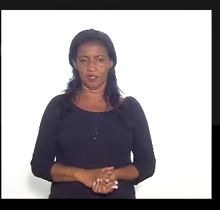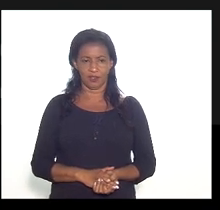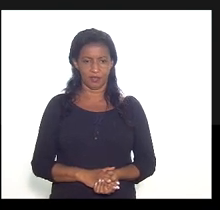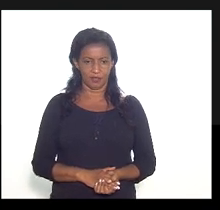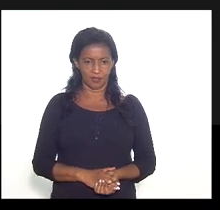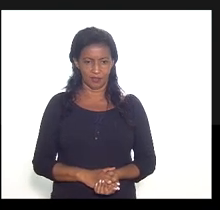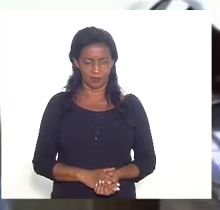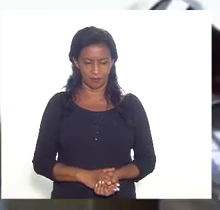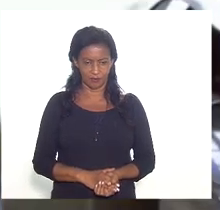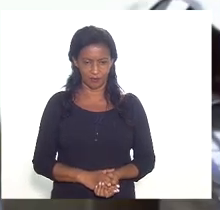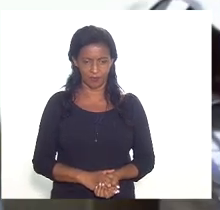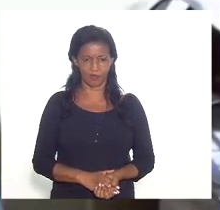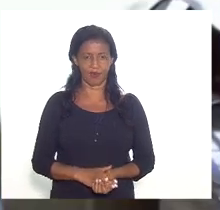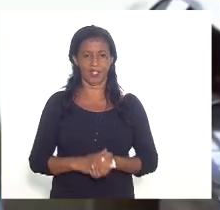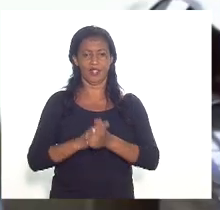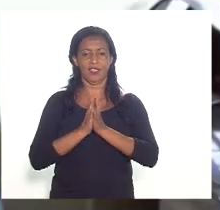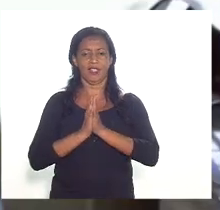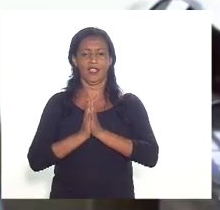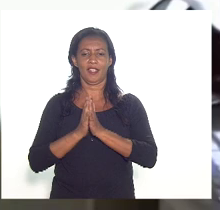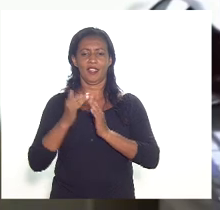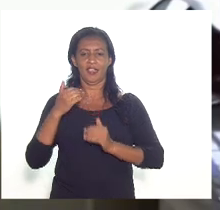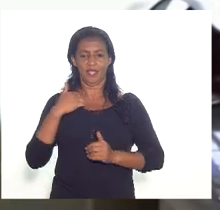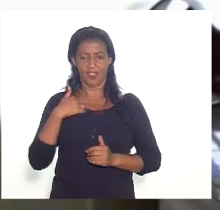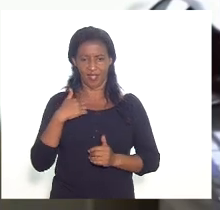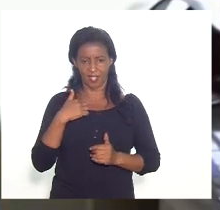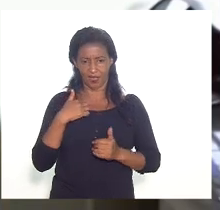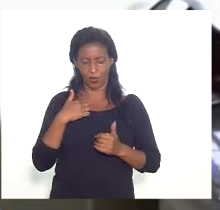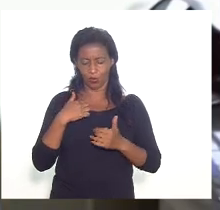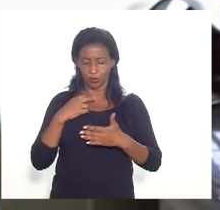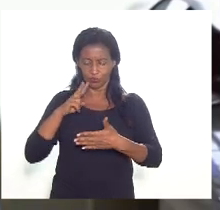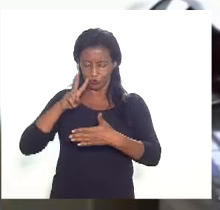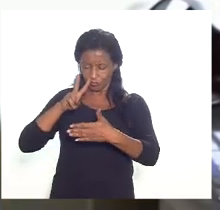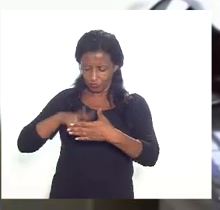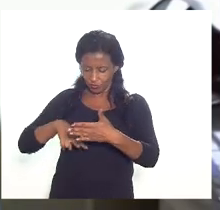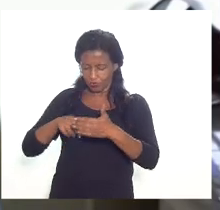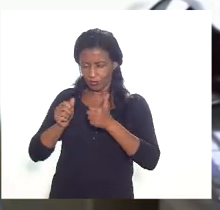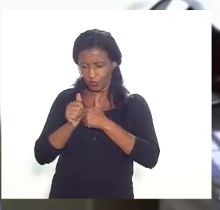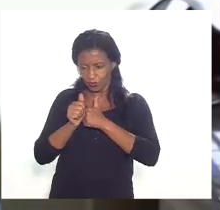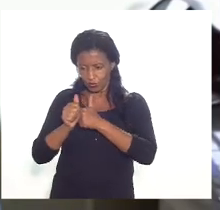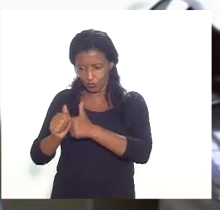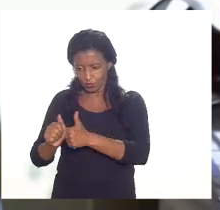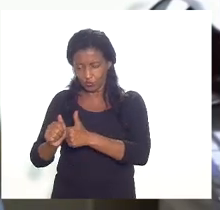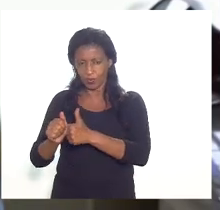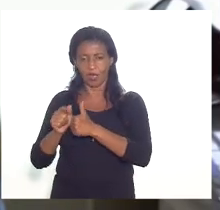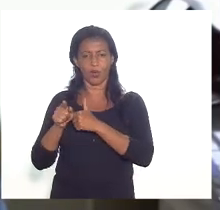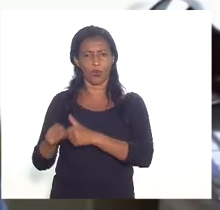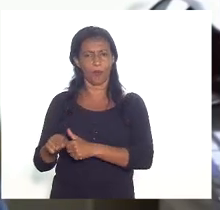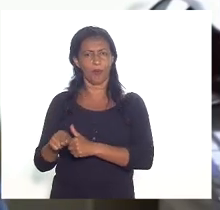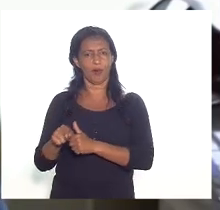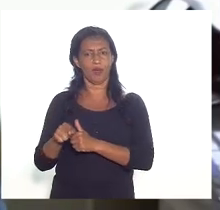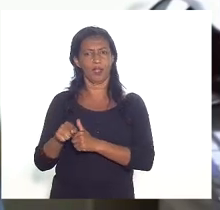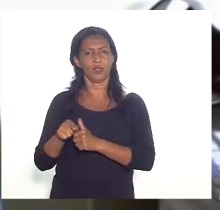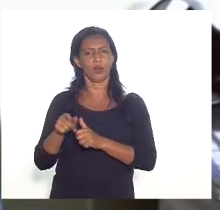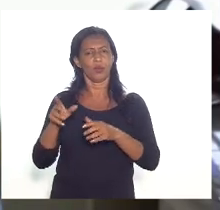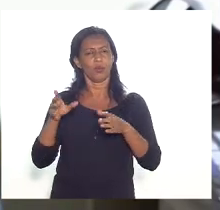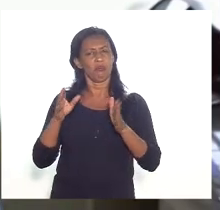Eu acompanho no mérito o parecer da Comissão de Constituição e